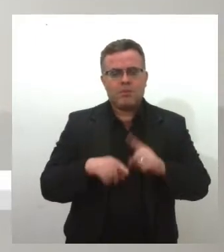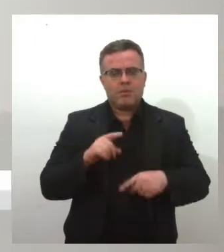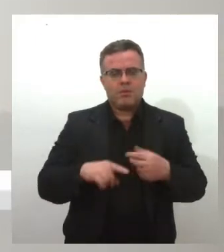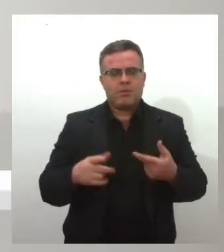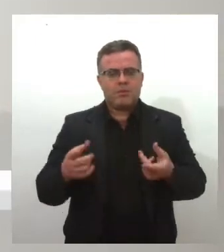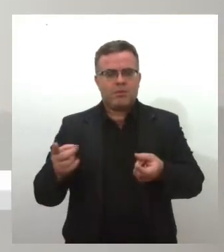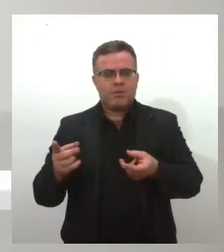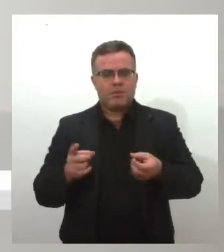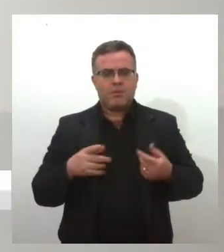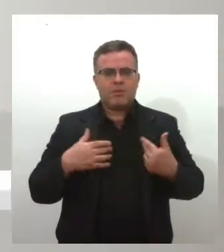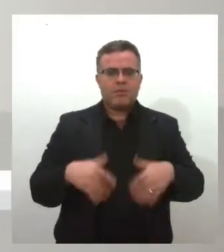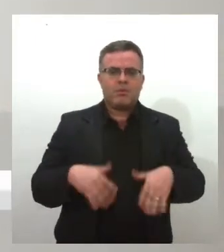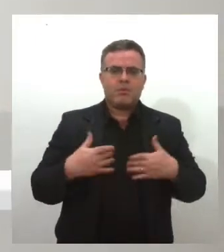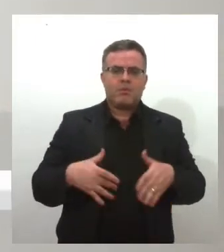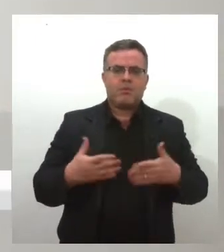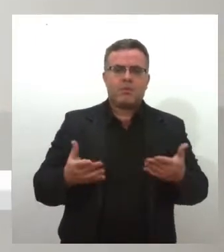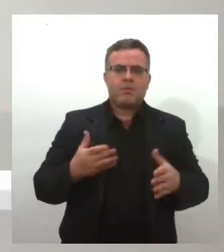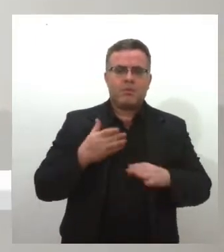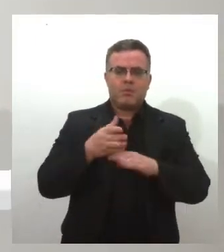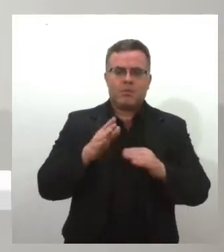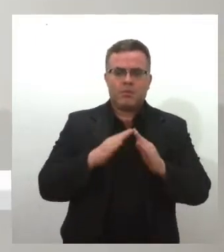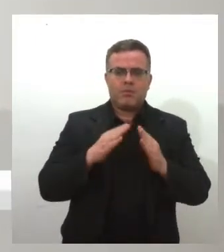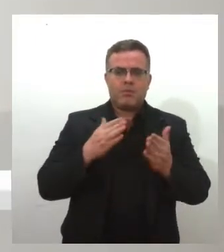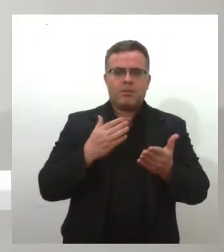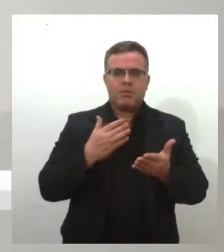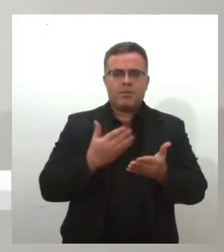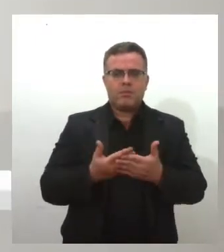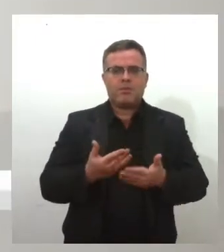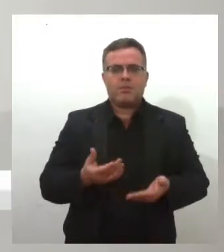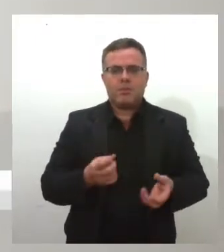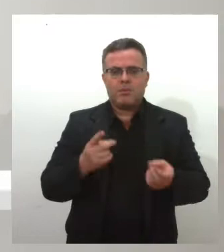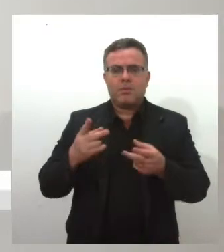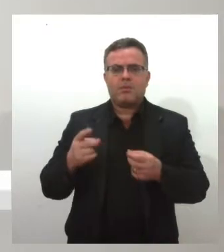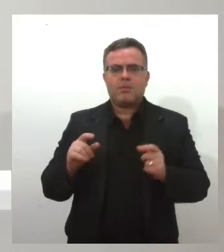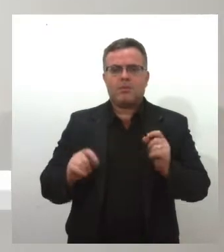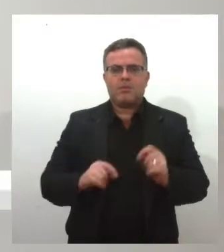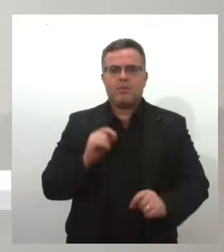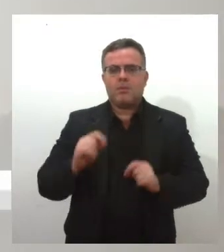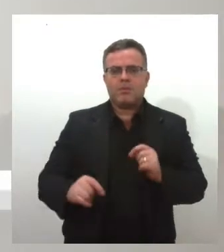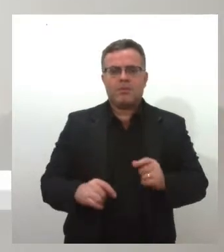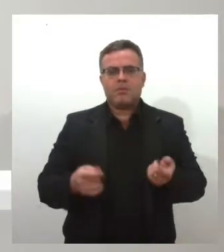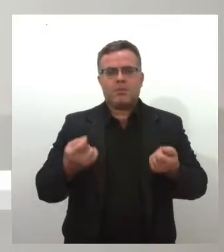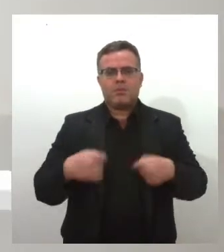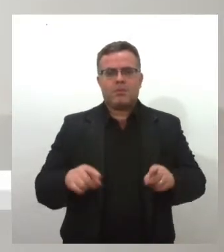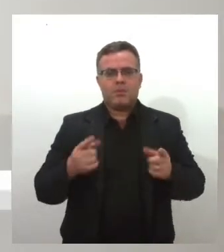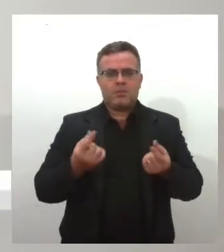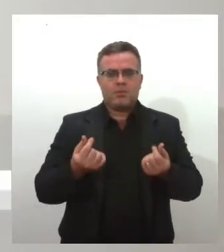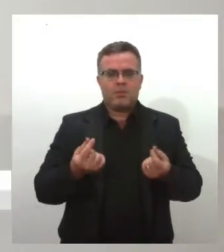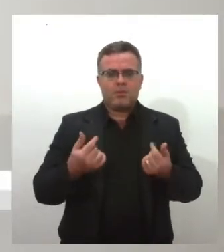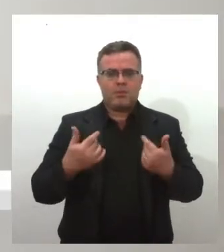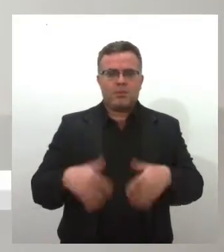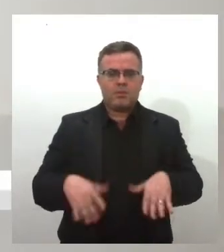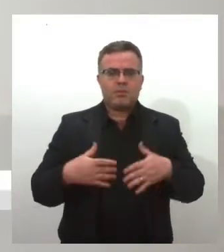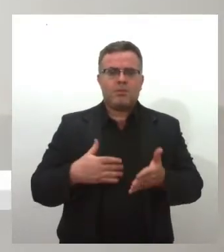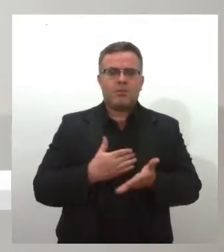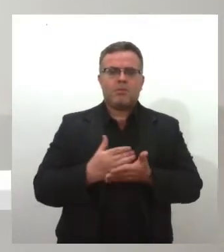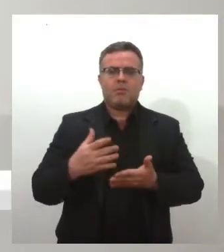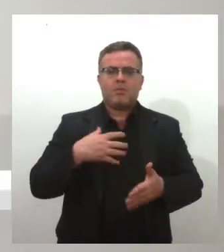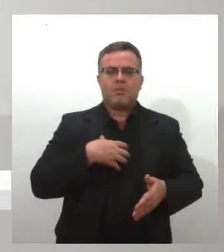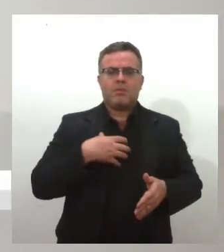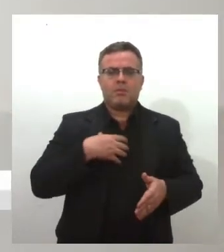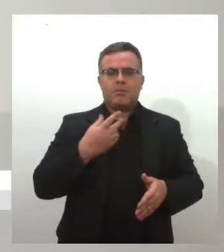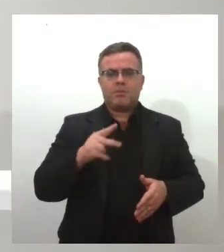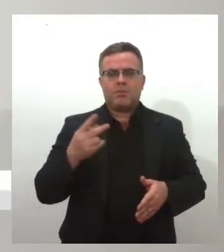assim, e levar para a escola para vender para os amiguinhos, e também, não que elas precisassem do dinheiro, mas pela iniciativa eu achava bacana, e eu